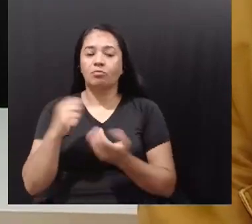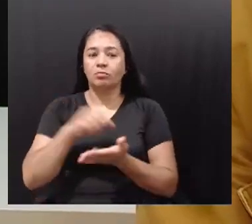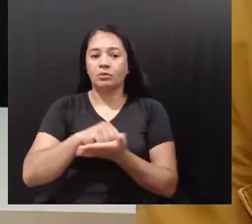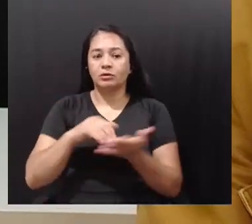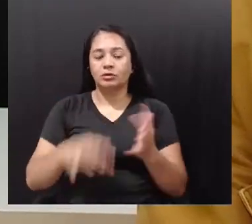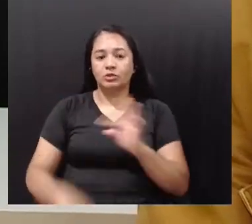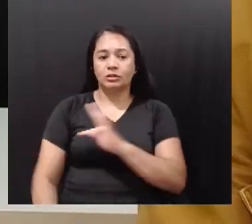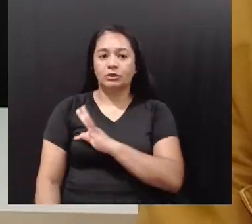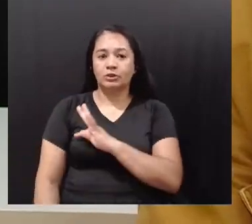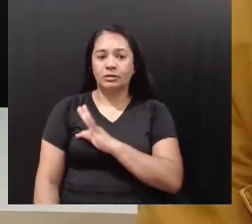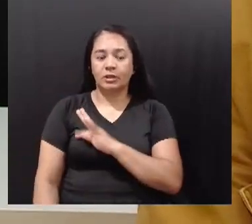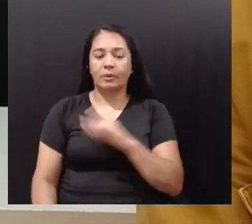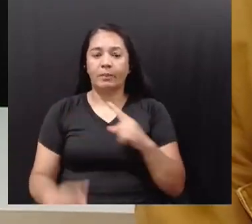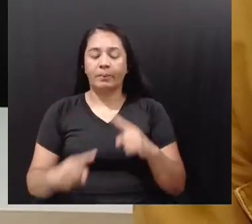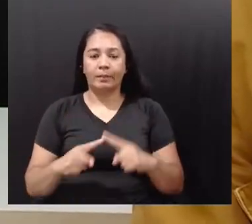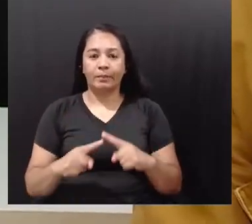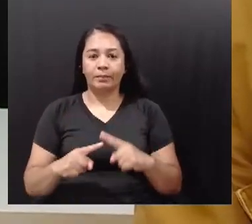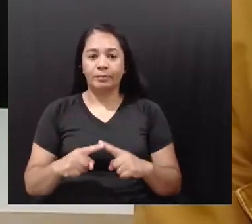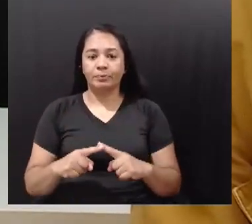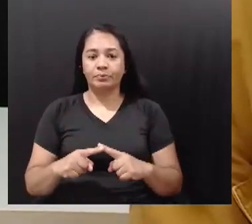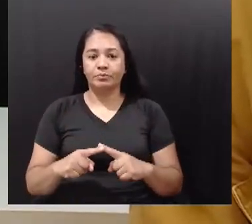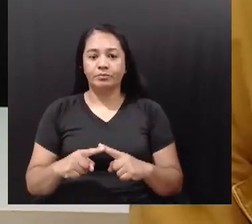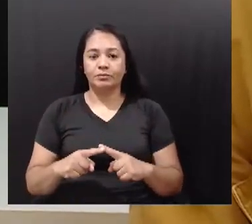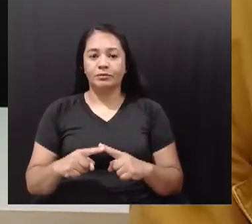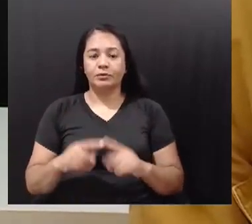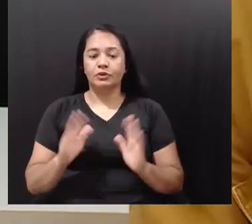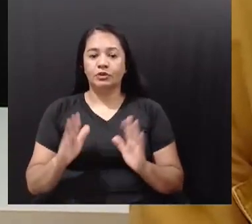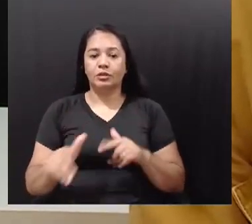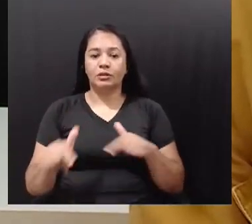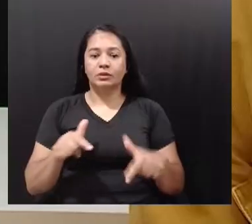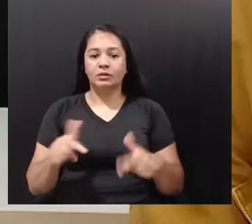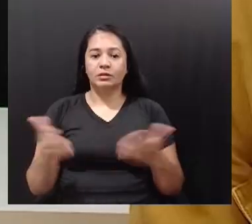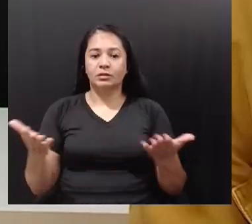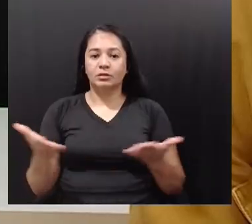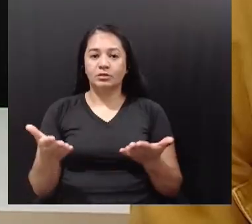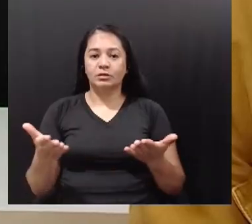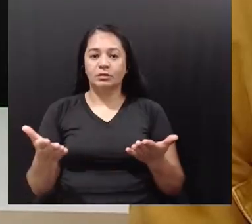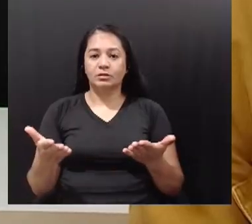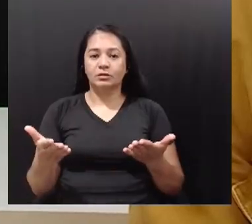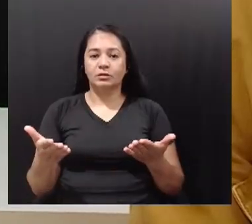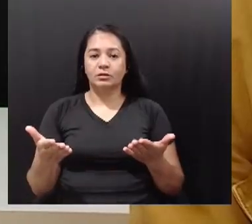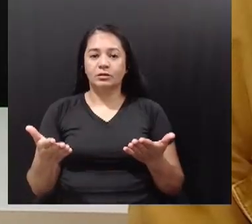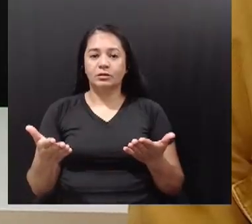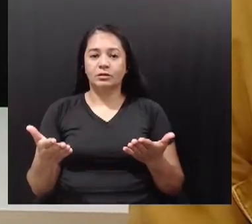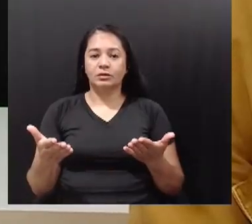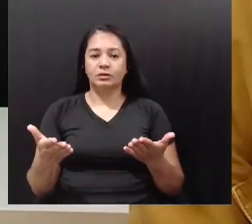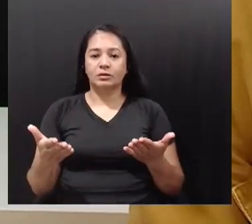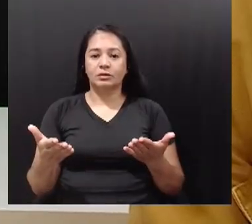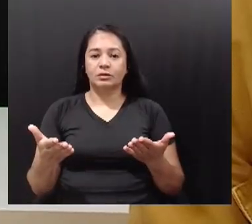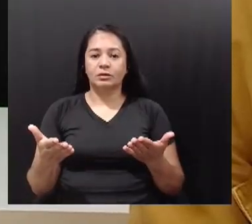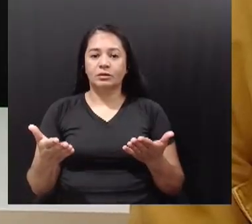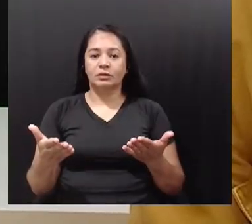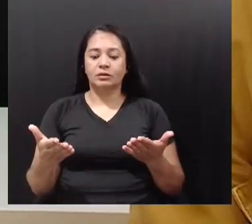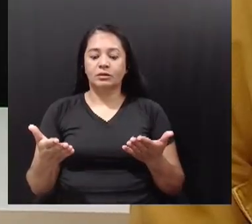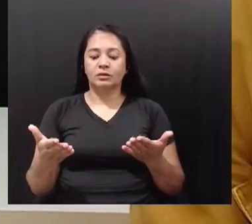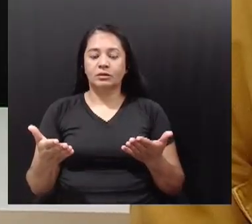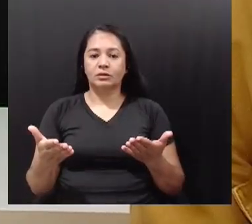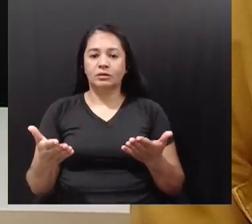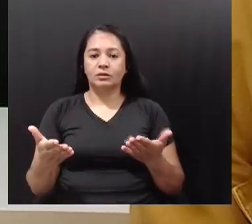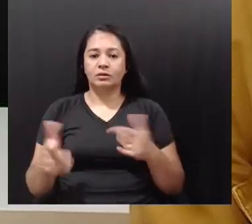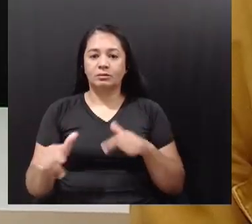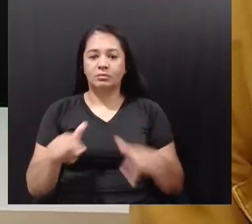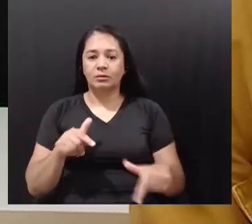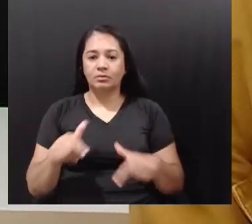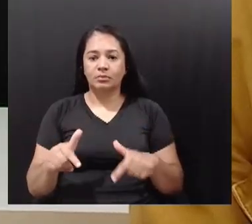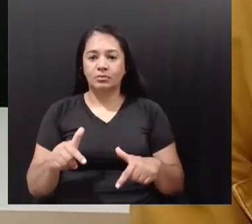porque estou na função atualmente de controlador geral adjunto já tem 3 anos, mas o meu cargo é de analista